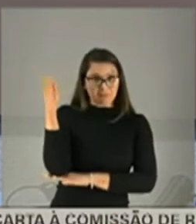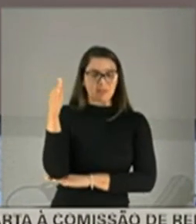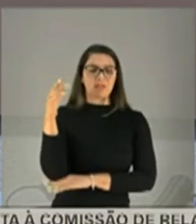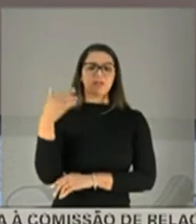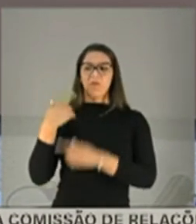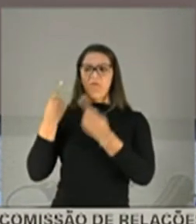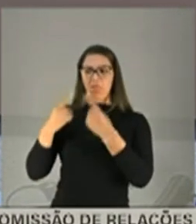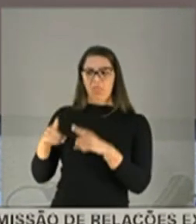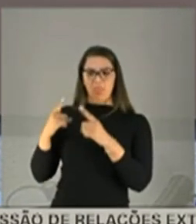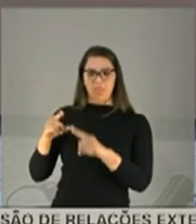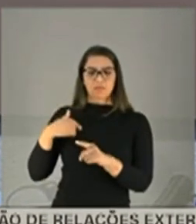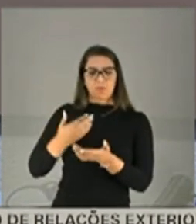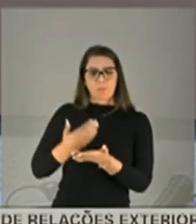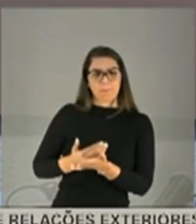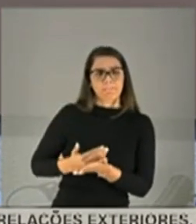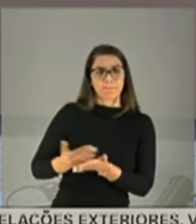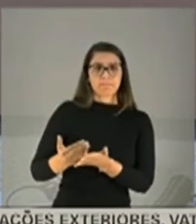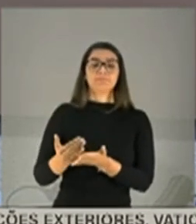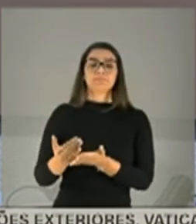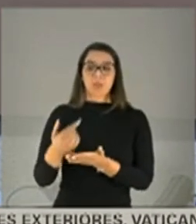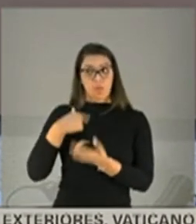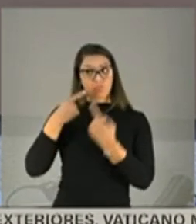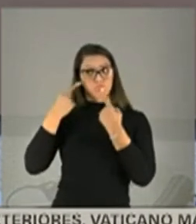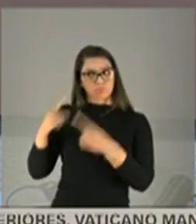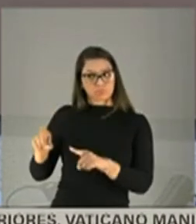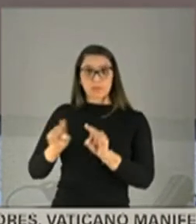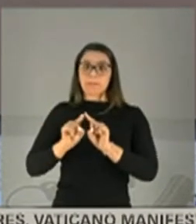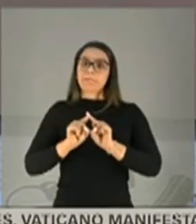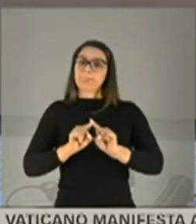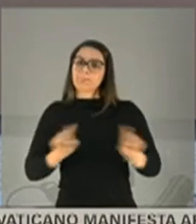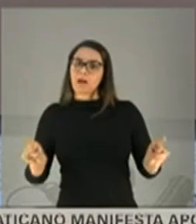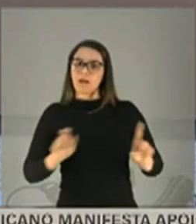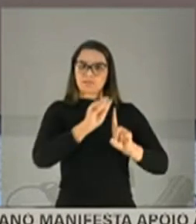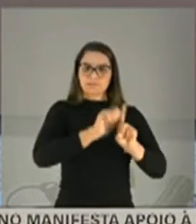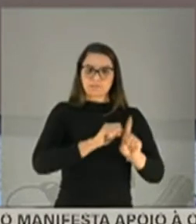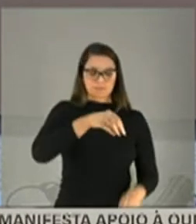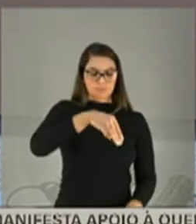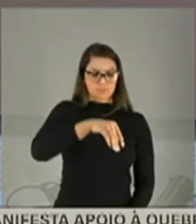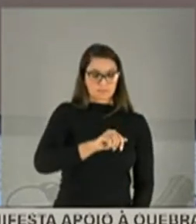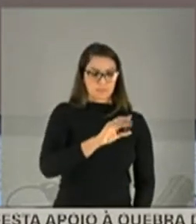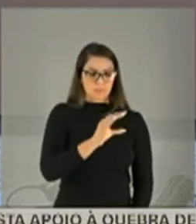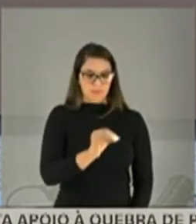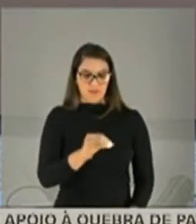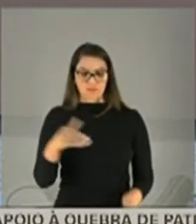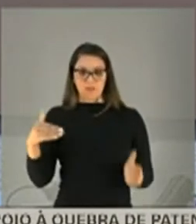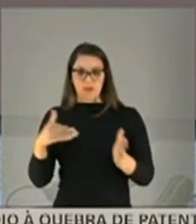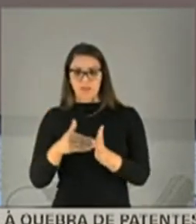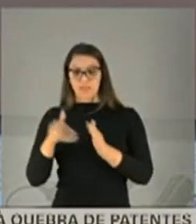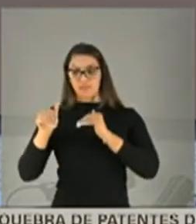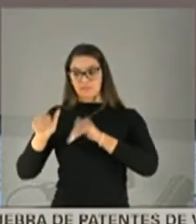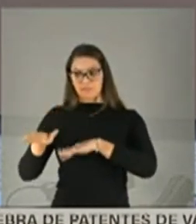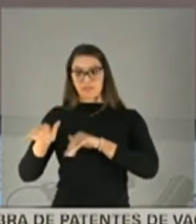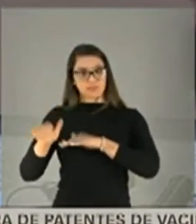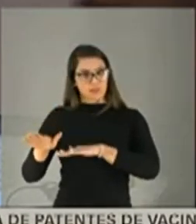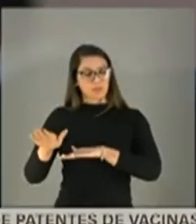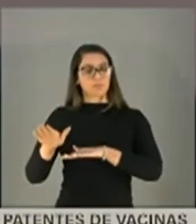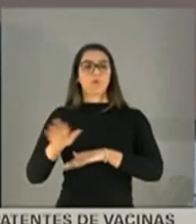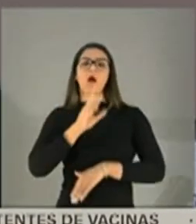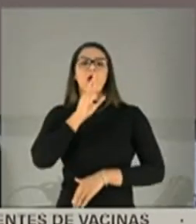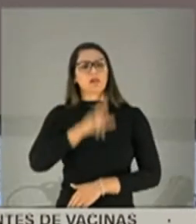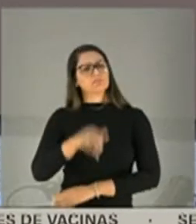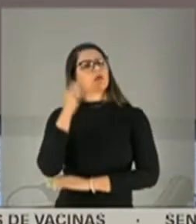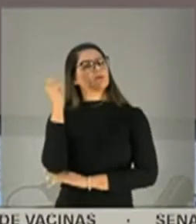desde o primeiro momento, muito crítico a ele, mas de março a setembro do ano passado, o resultado gaúcho era extremamente positivo. O Rio Grande